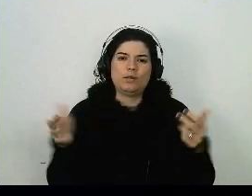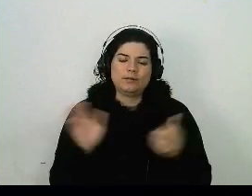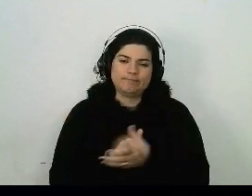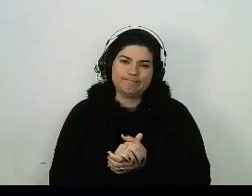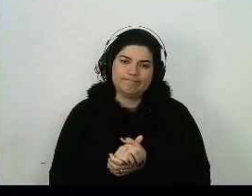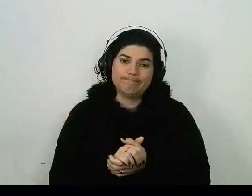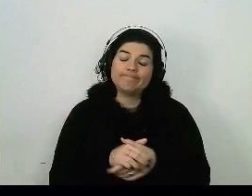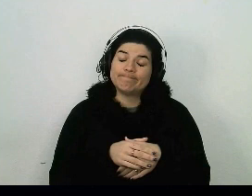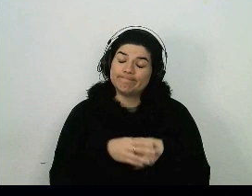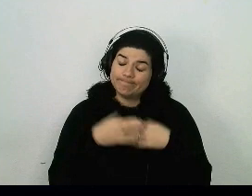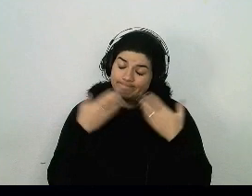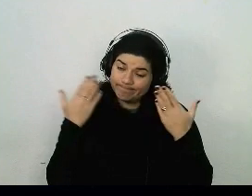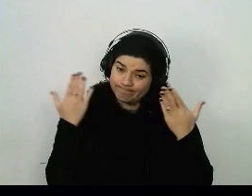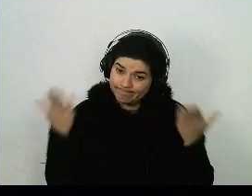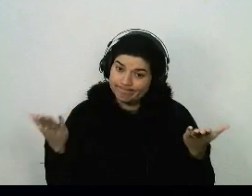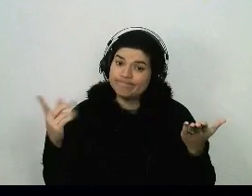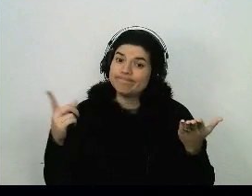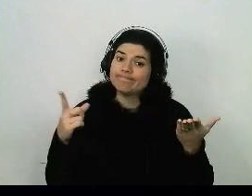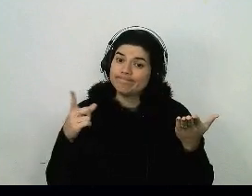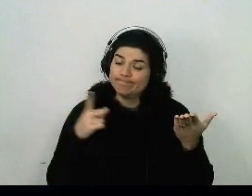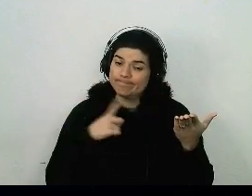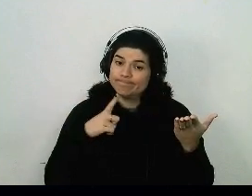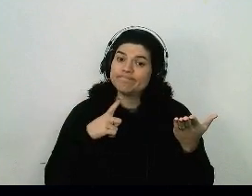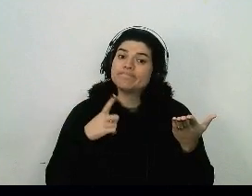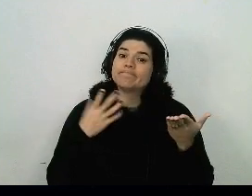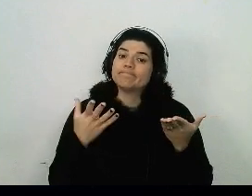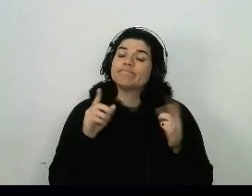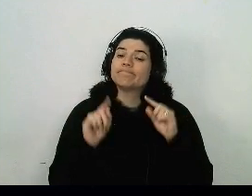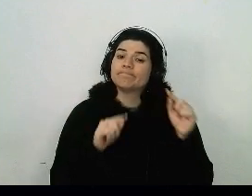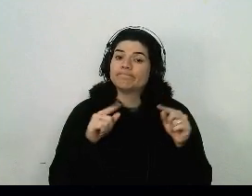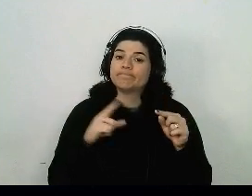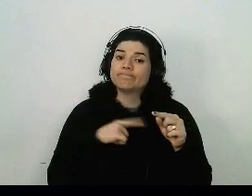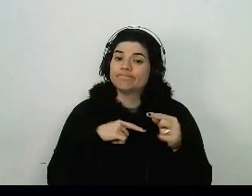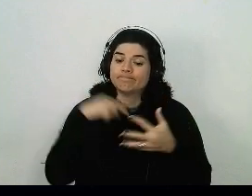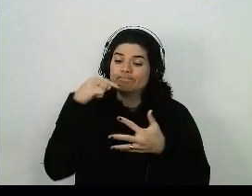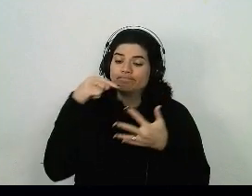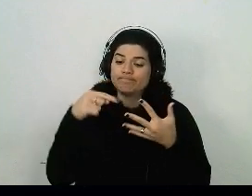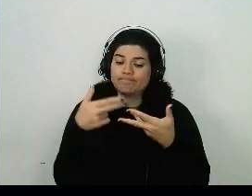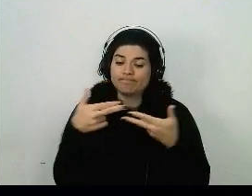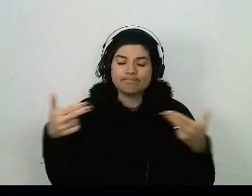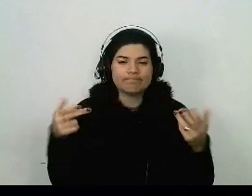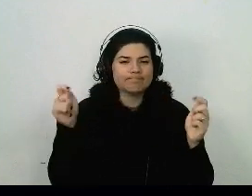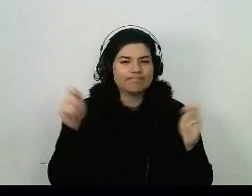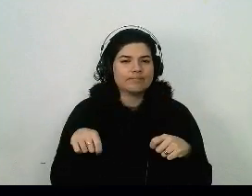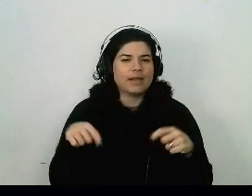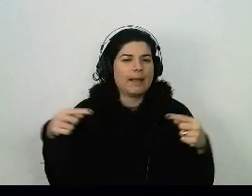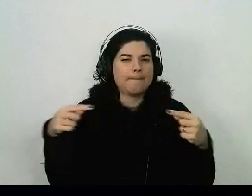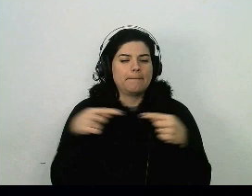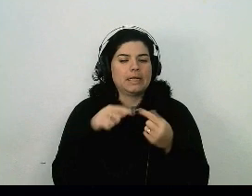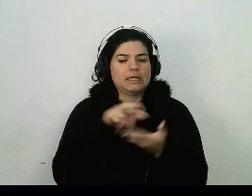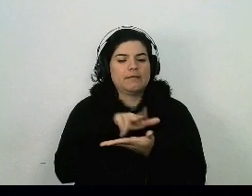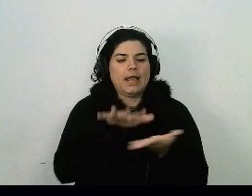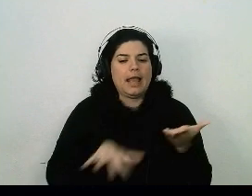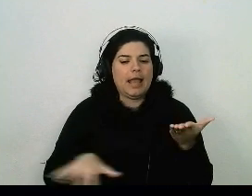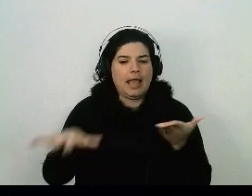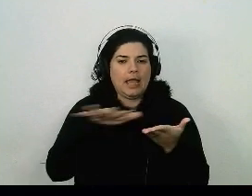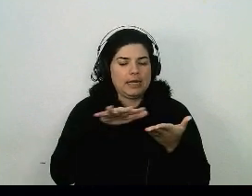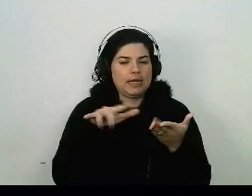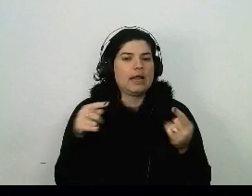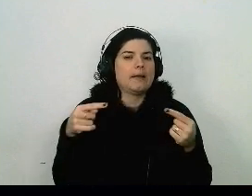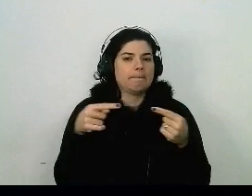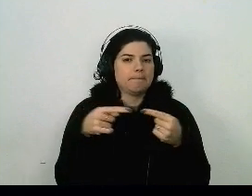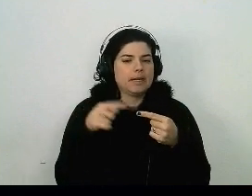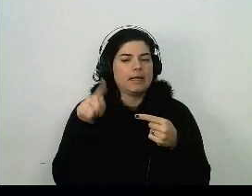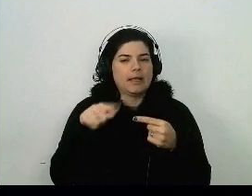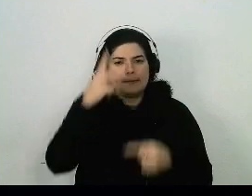aí que tá o grande barato de eu ter um conjunto de dimensões Mais amplo que leva em consideração inclusive o aspecto pessoal